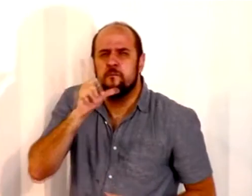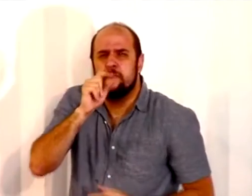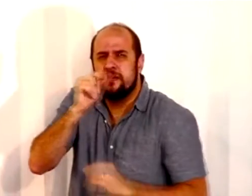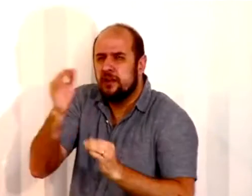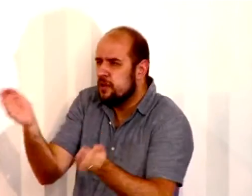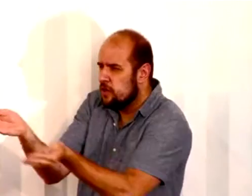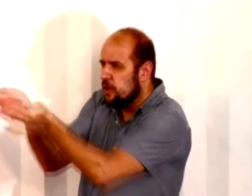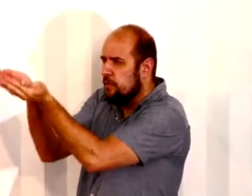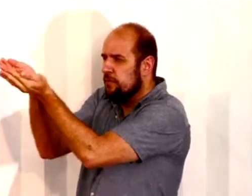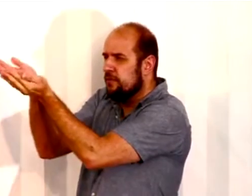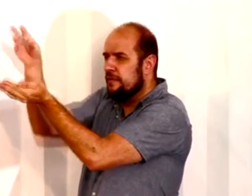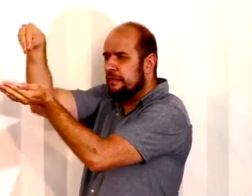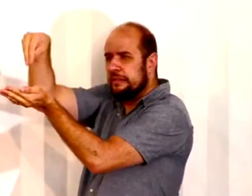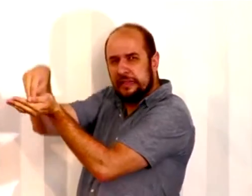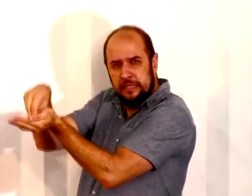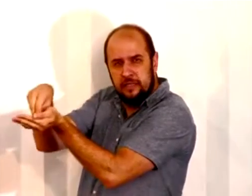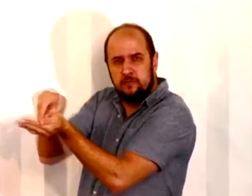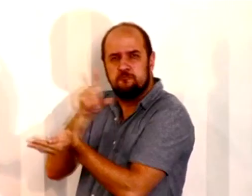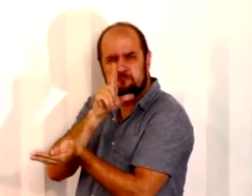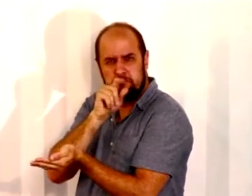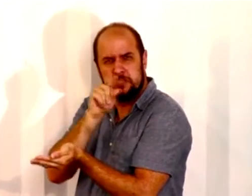e dentro do ninho, um passarinho.